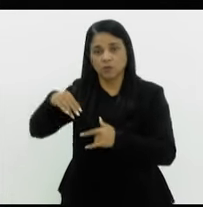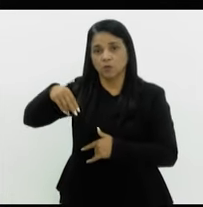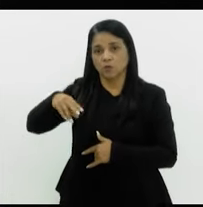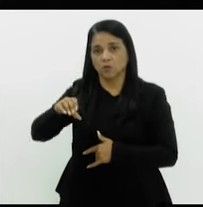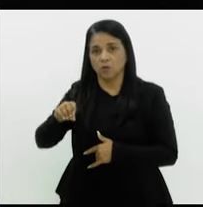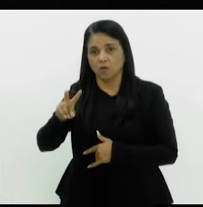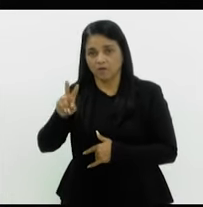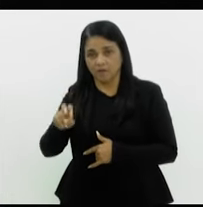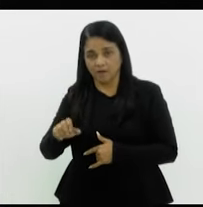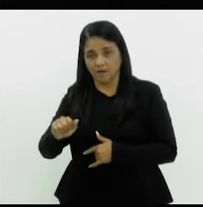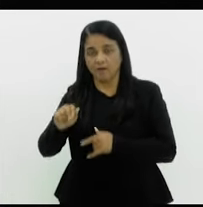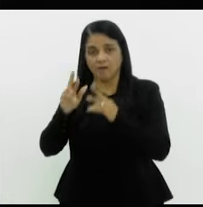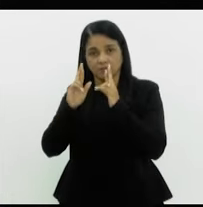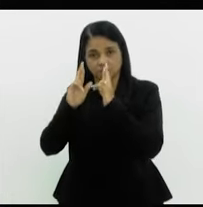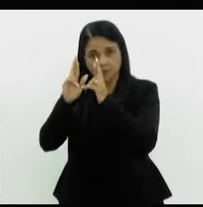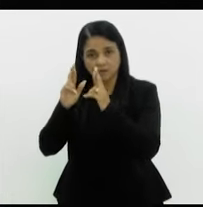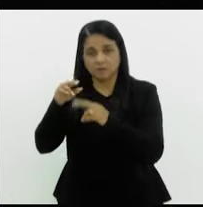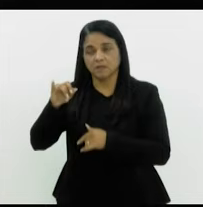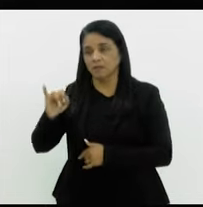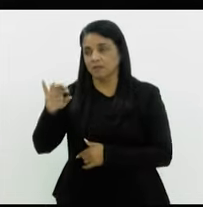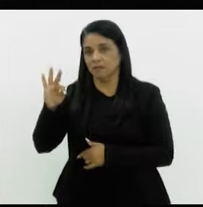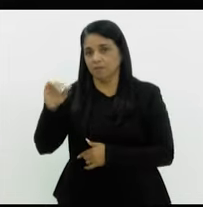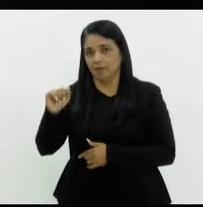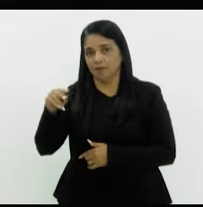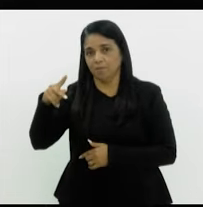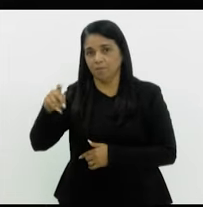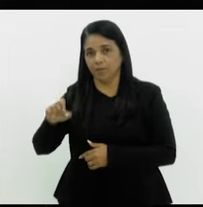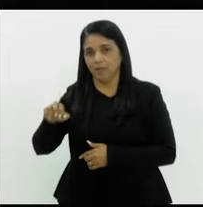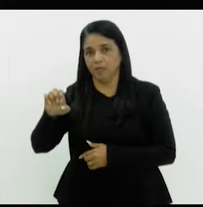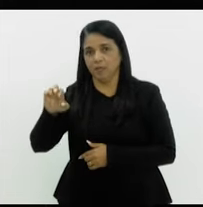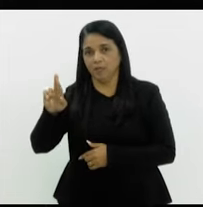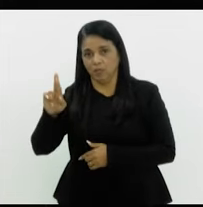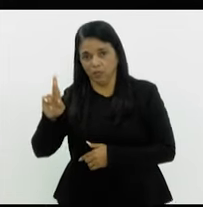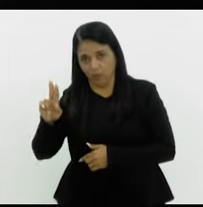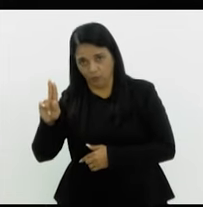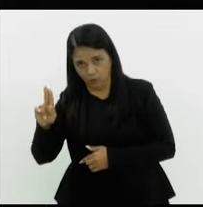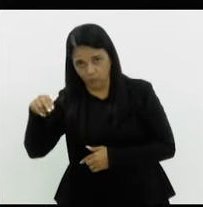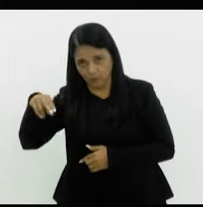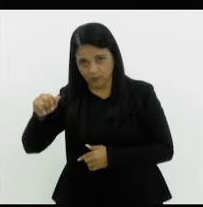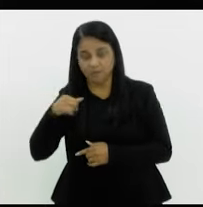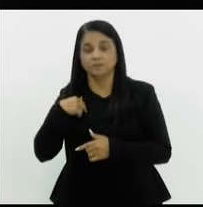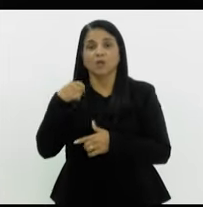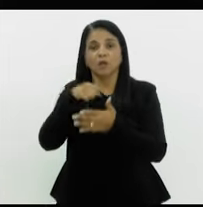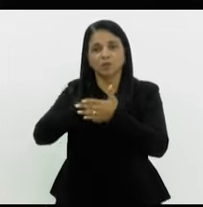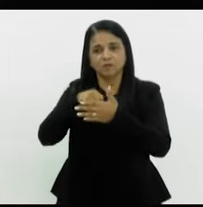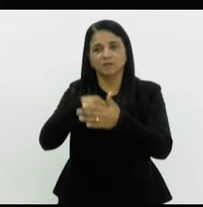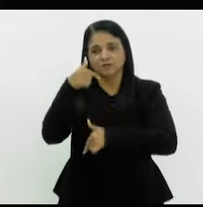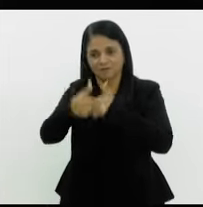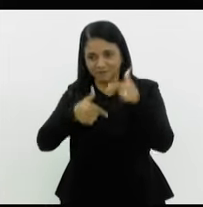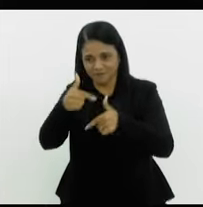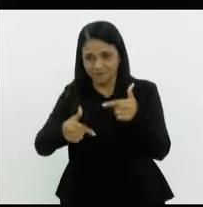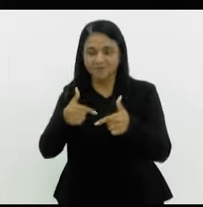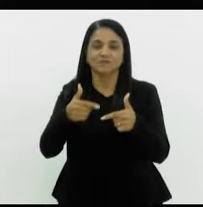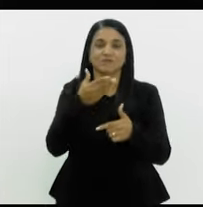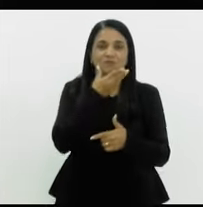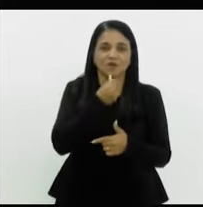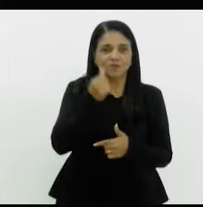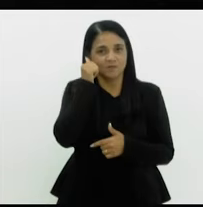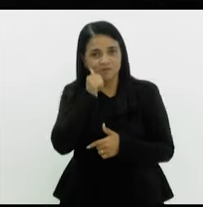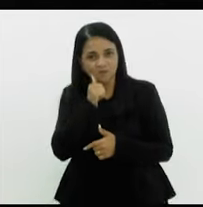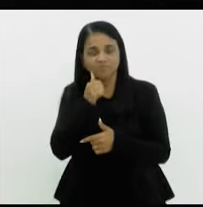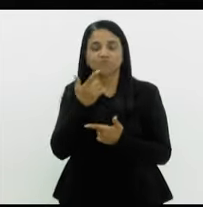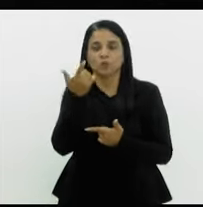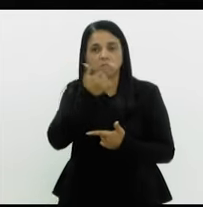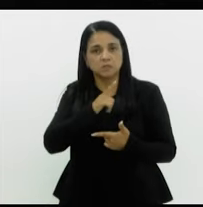o nosso mandato está extremamente atento e lutando para que o trabalhador e a trabalhadora brasileira possa colher esses frutos do